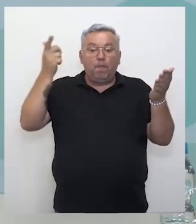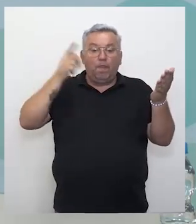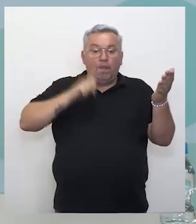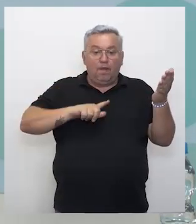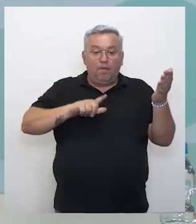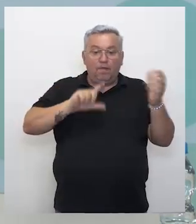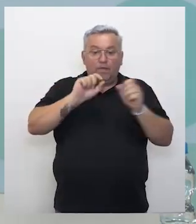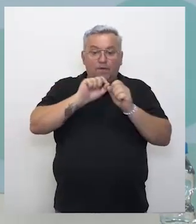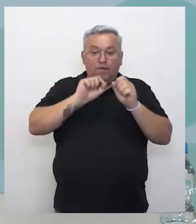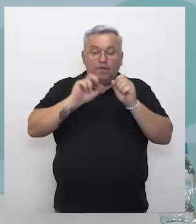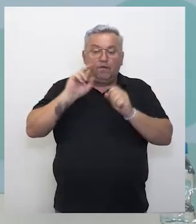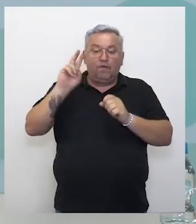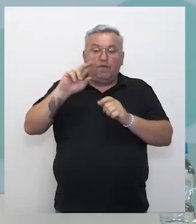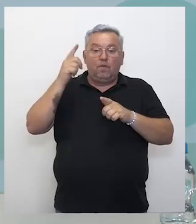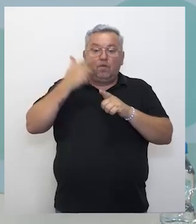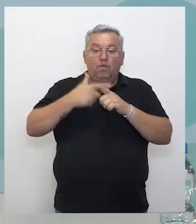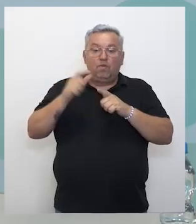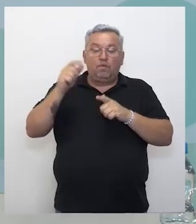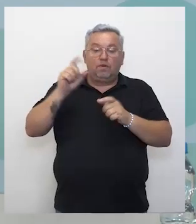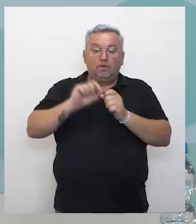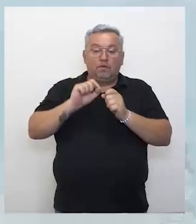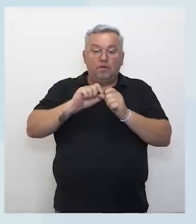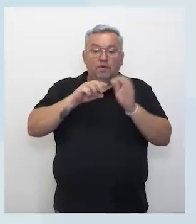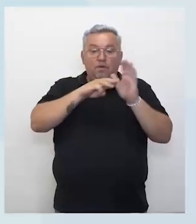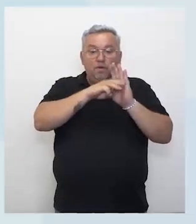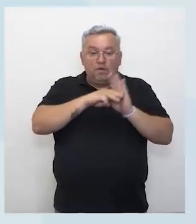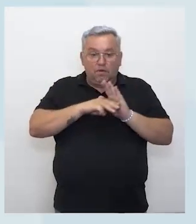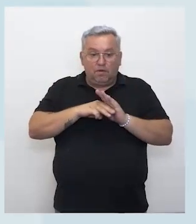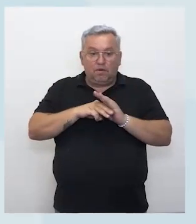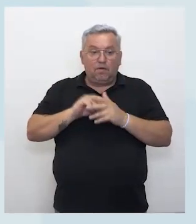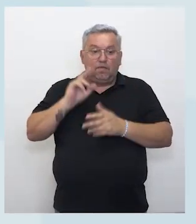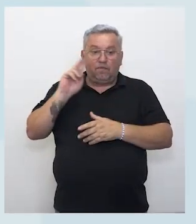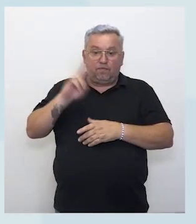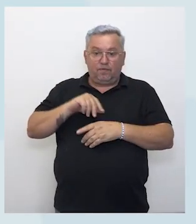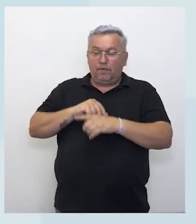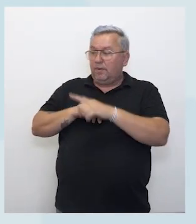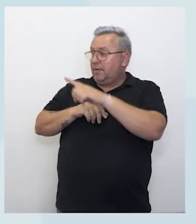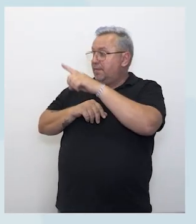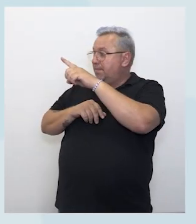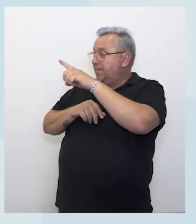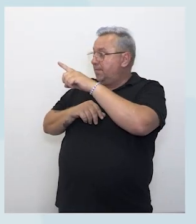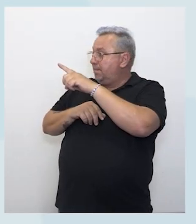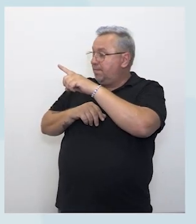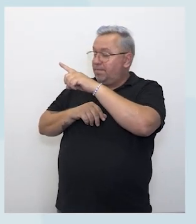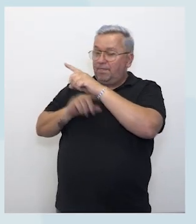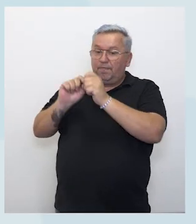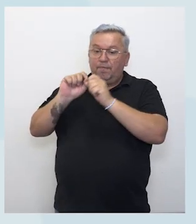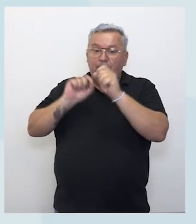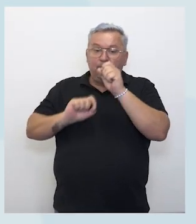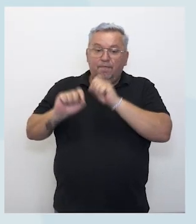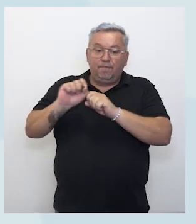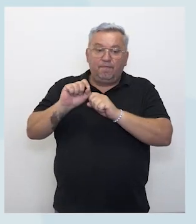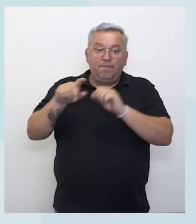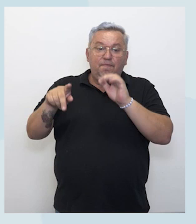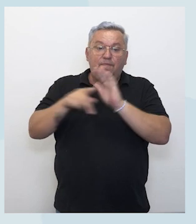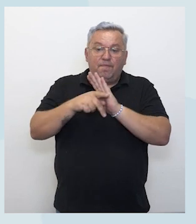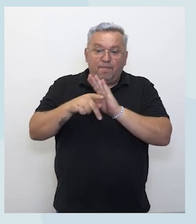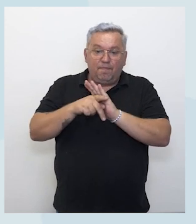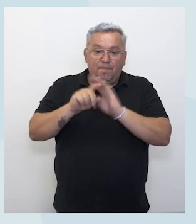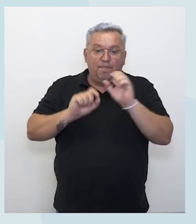que a gente viu ali sobre o que a gente entende como metodologia científica. Esse daí normalmente vamos dizer assim, é o método